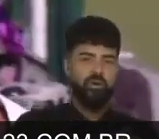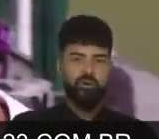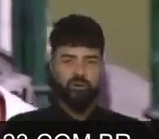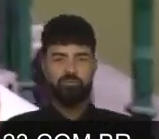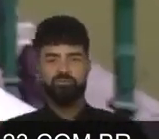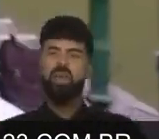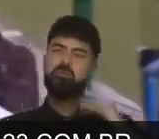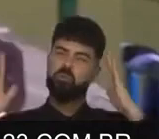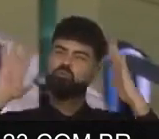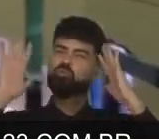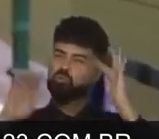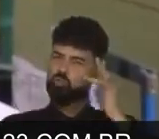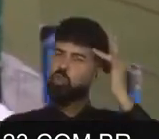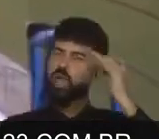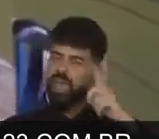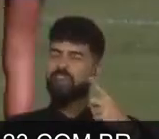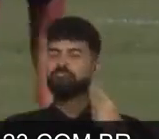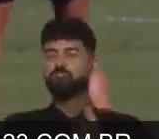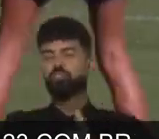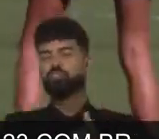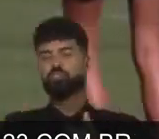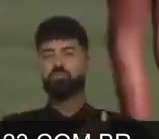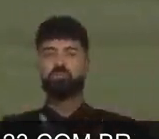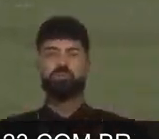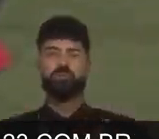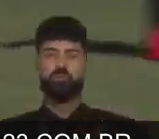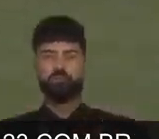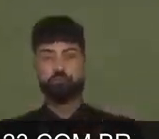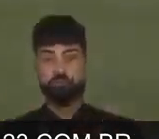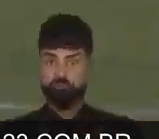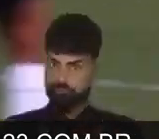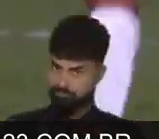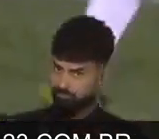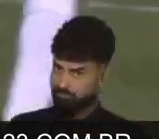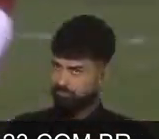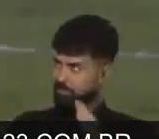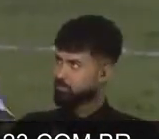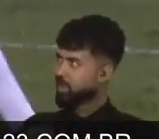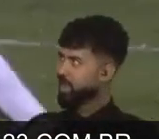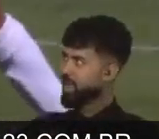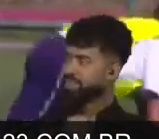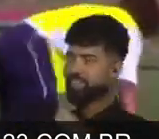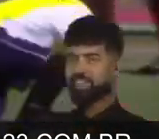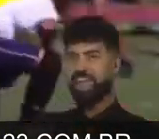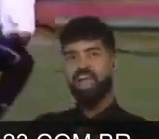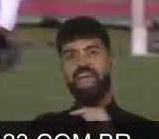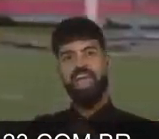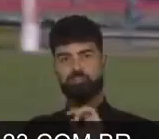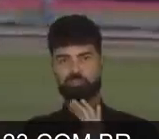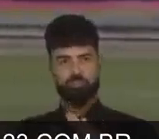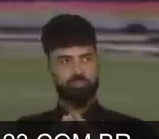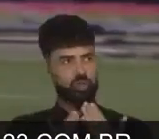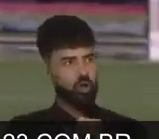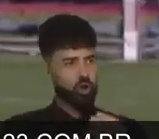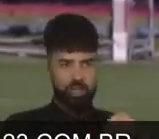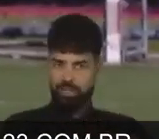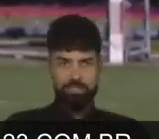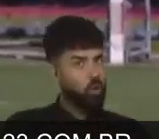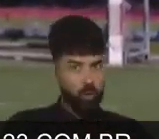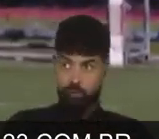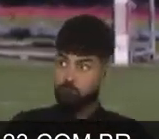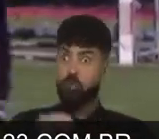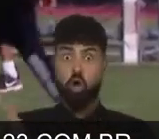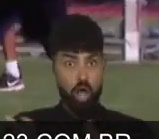fazer futebol. Aqui, prática transcende o ambiente escolar. Muitas delas querem ser